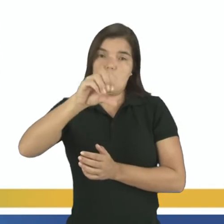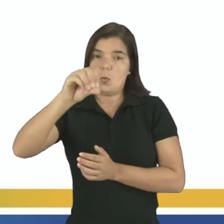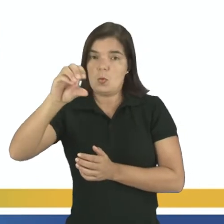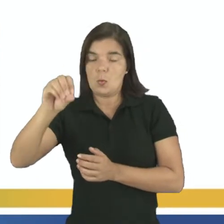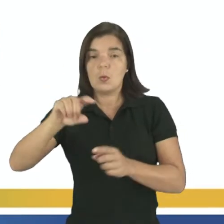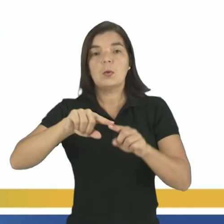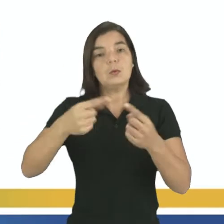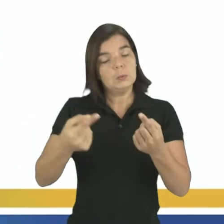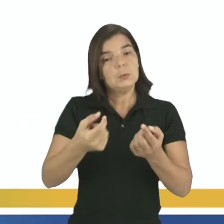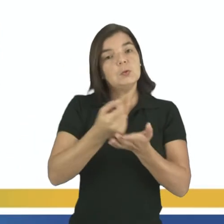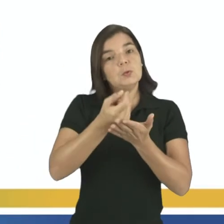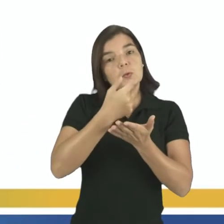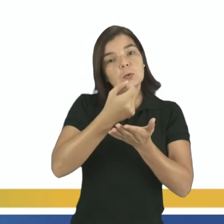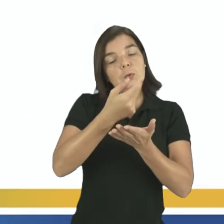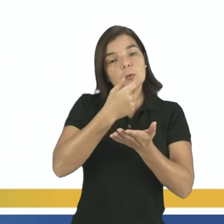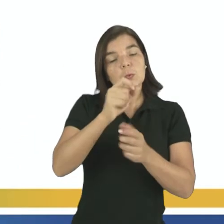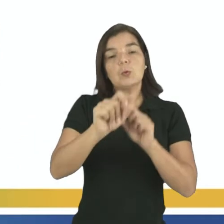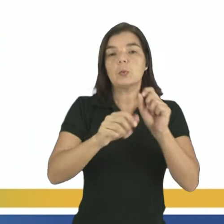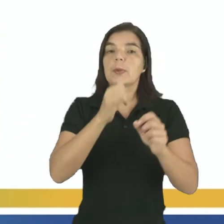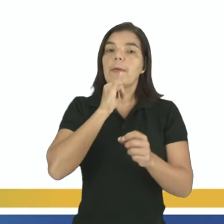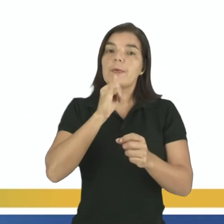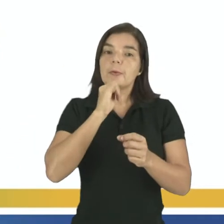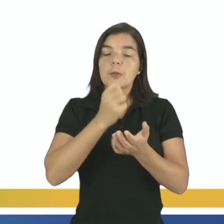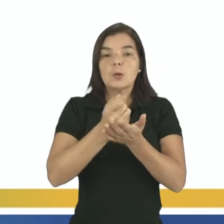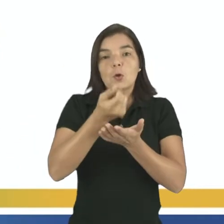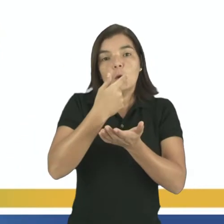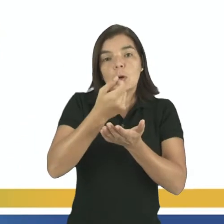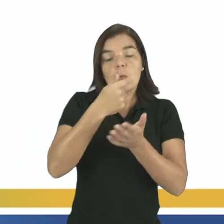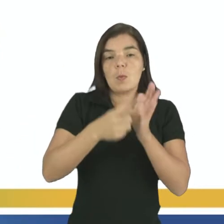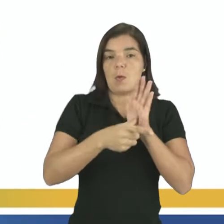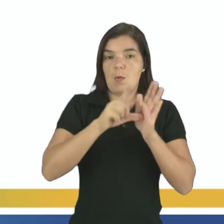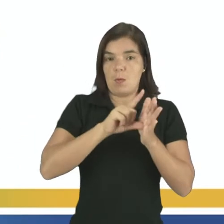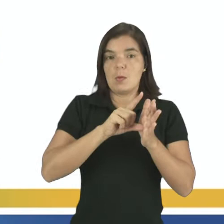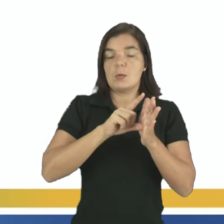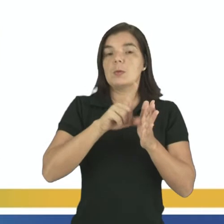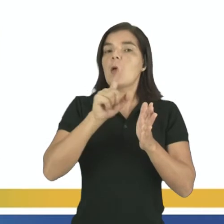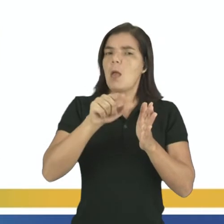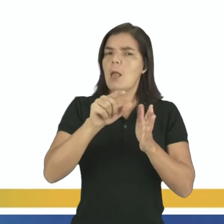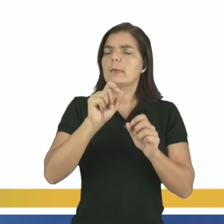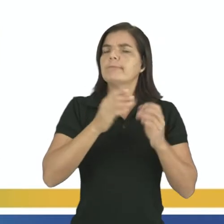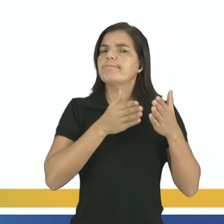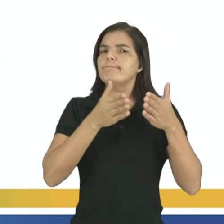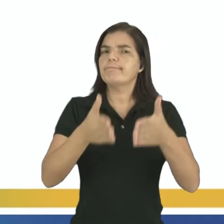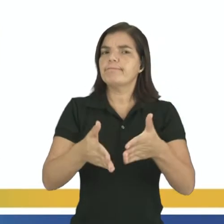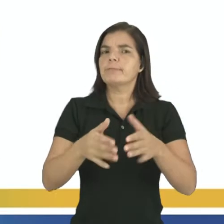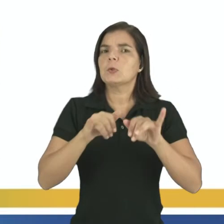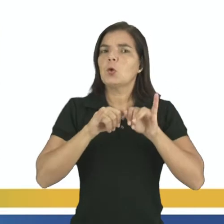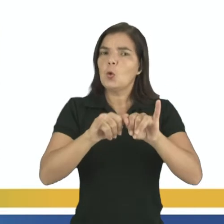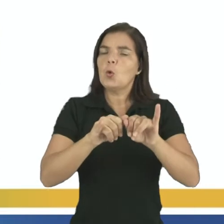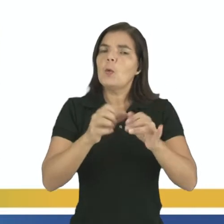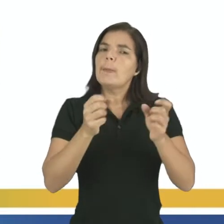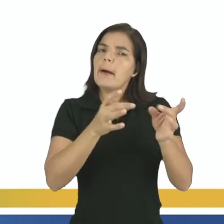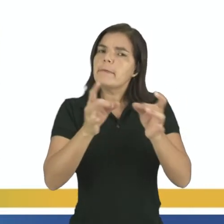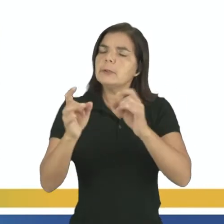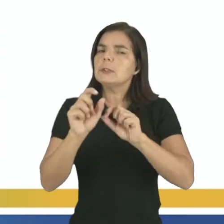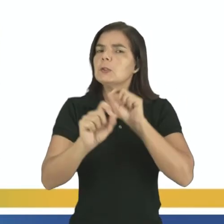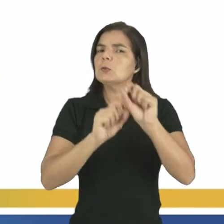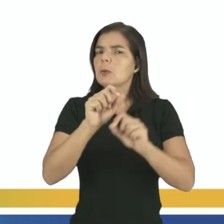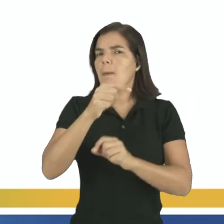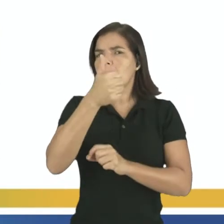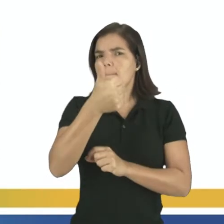os métodos contraceptivos, como o caso da pílula anticoncepcional, elas chegaram no mercado em torno